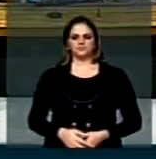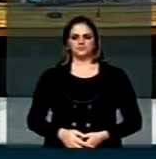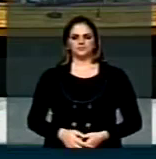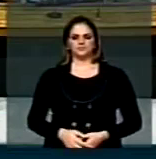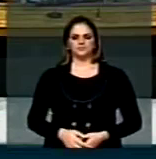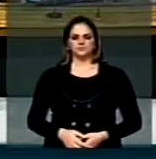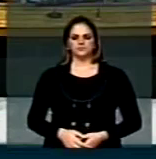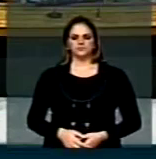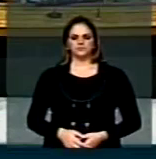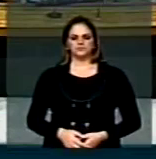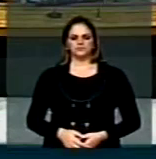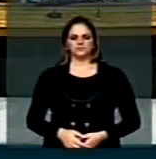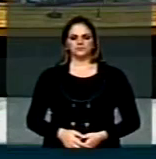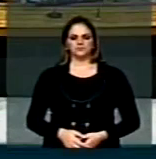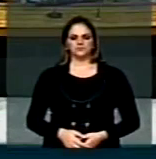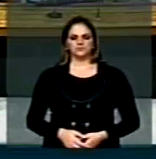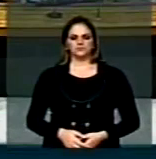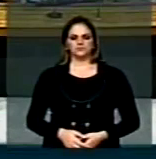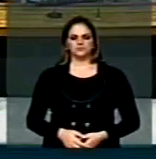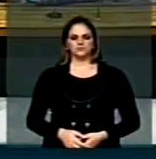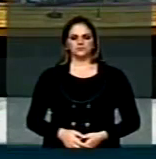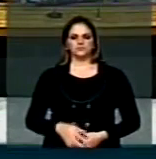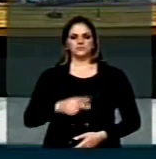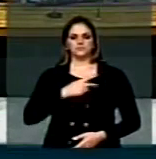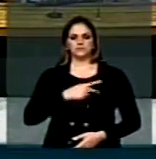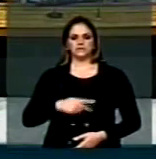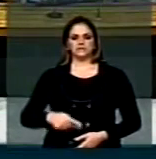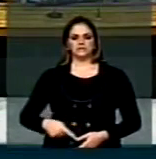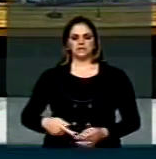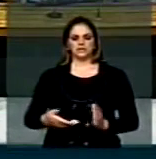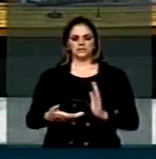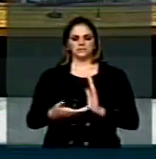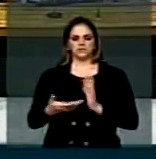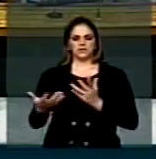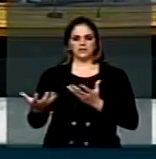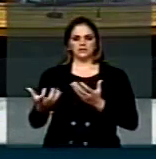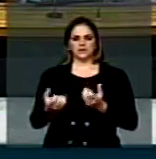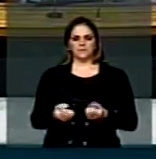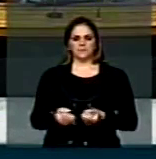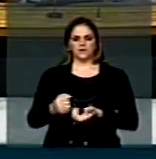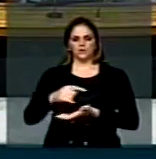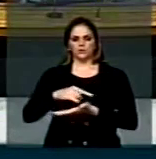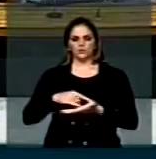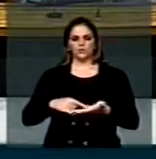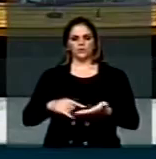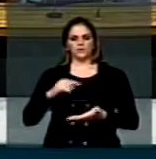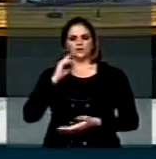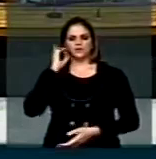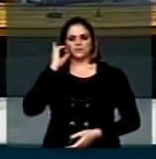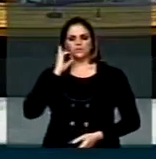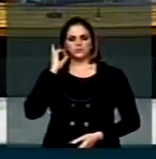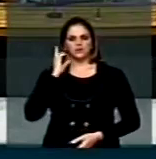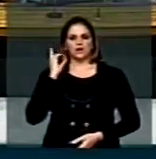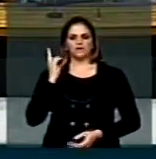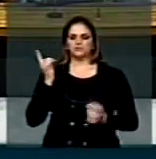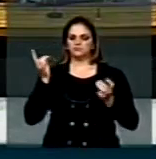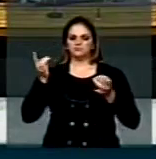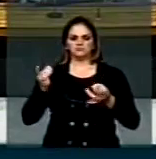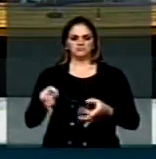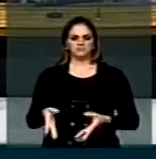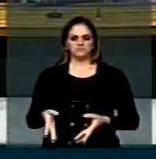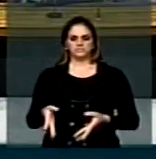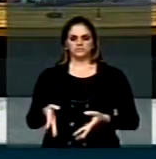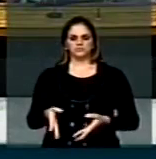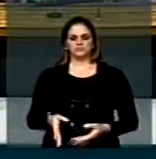de 2014. Recebo a declaração de renúncia em 7 de fevereiro de 2014, às 20 horas e